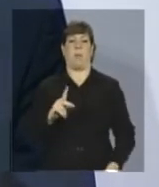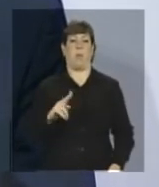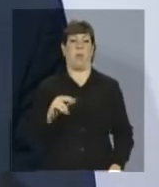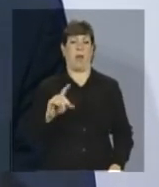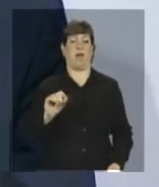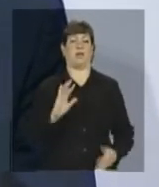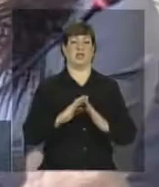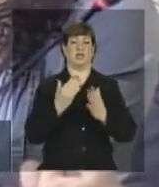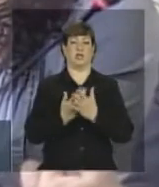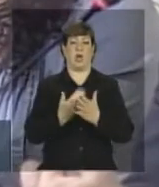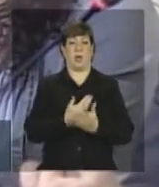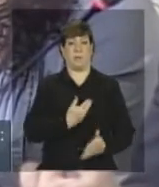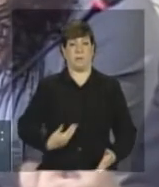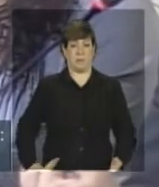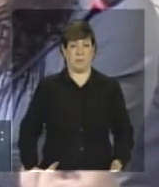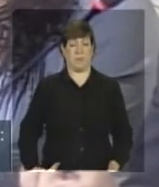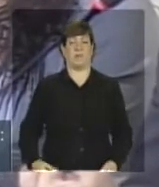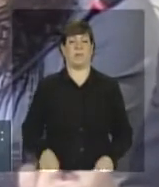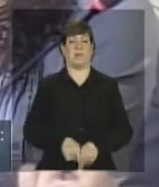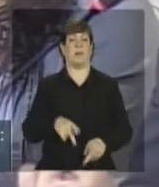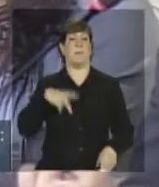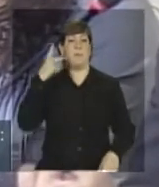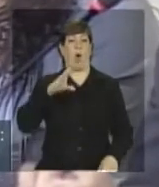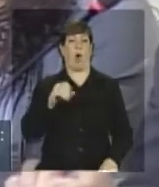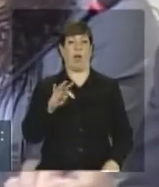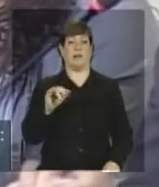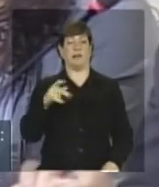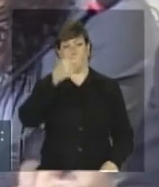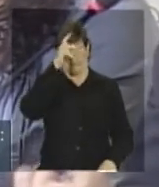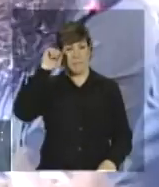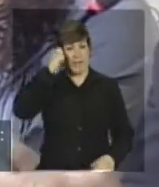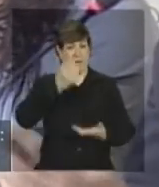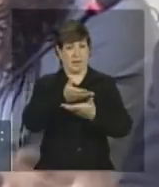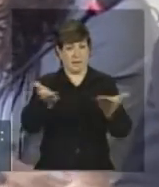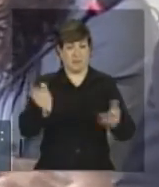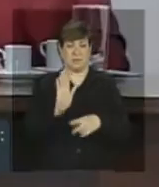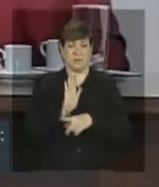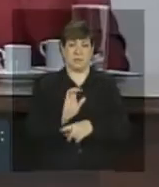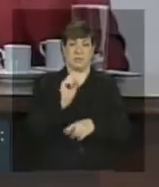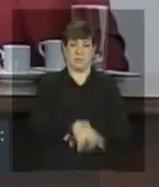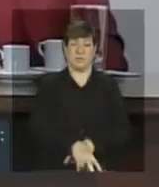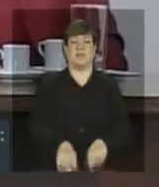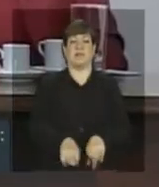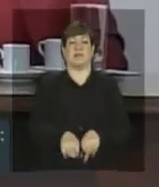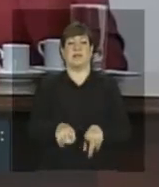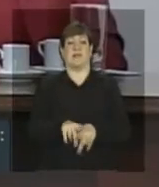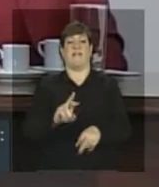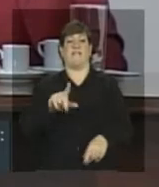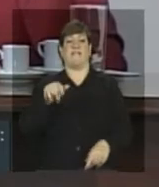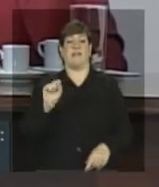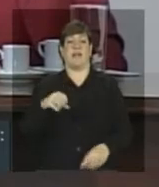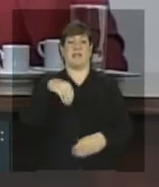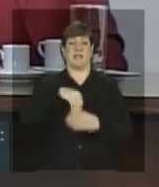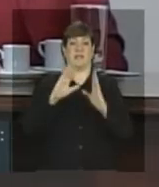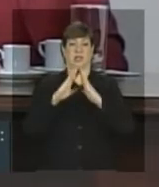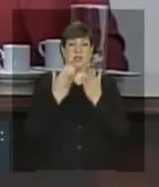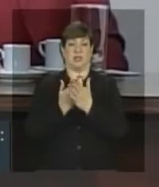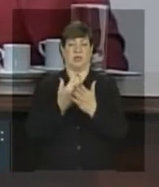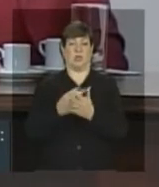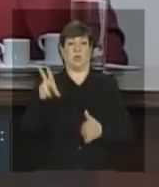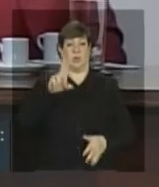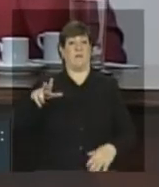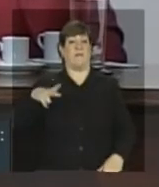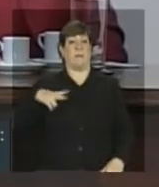públicas, com política de cotas para o povo negro, ofertando vagas em escolas públicas,